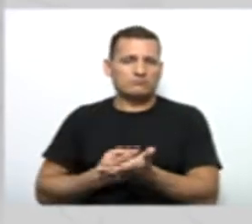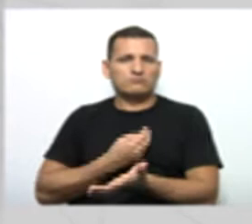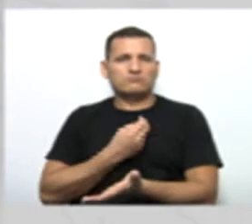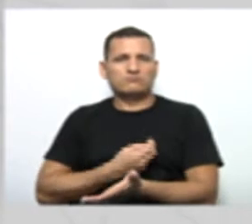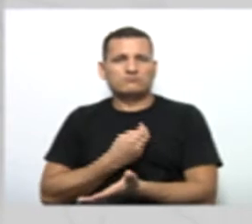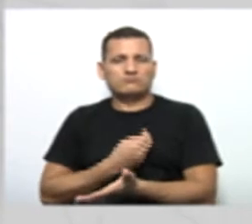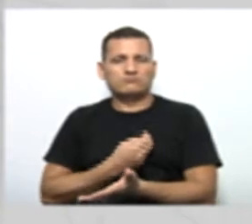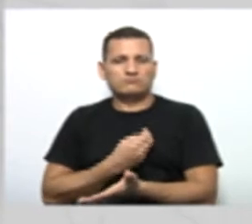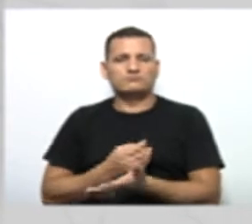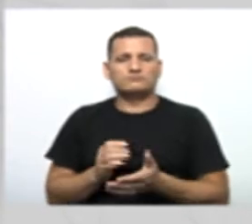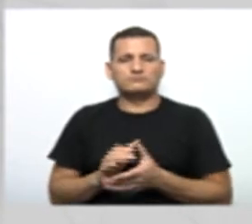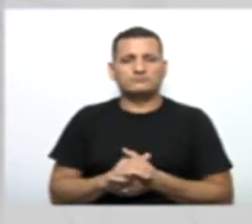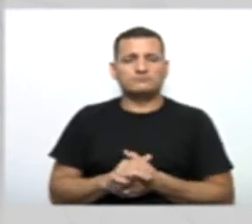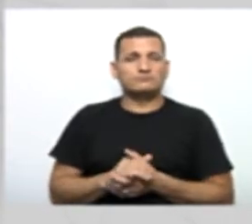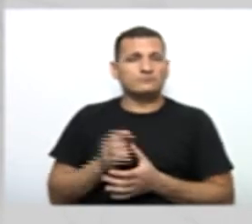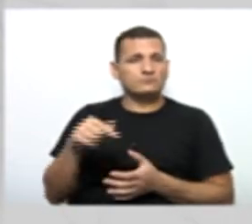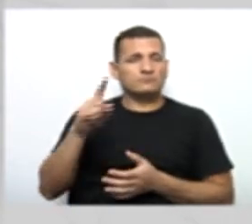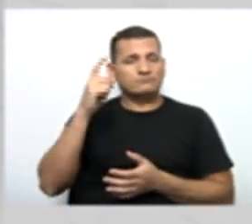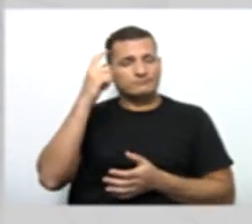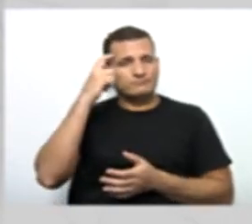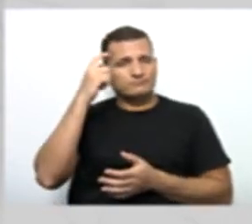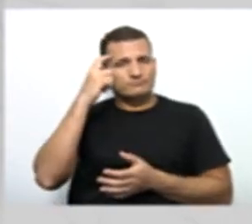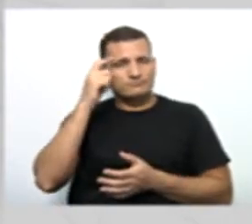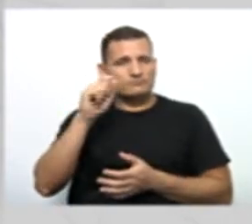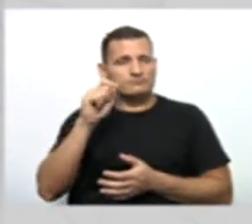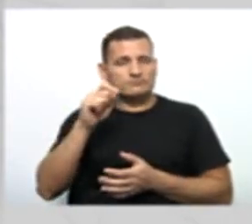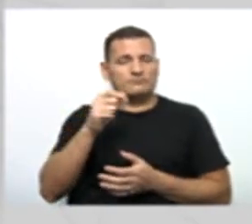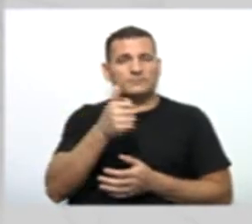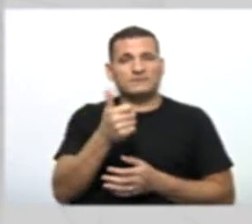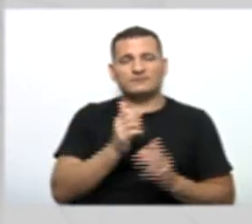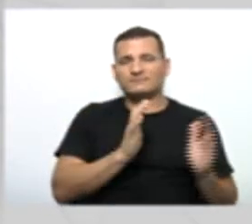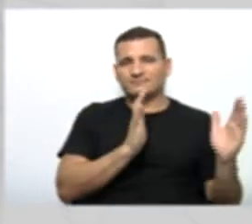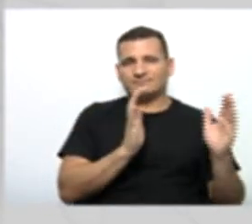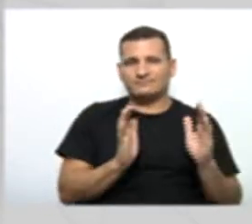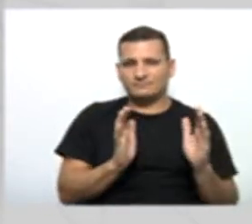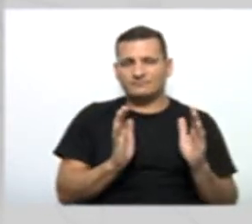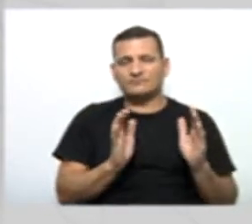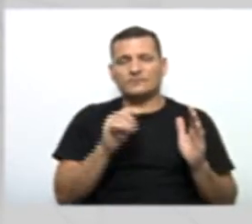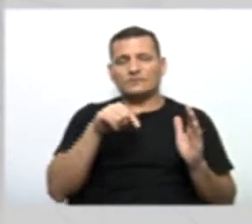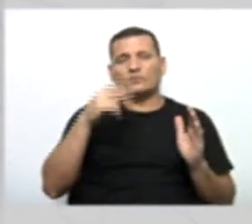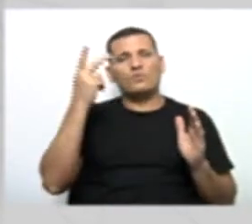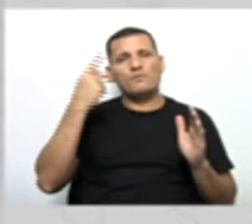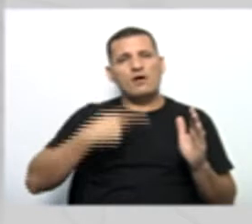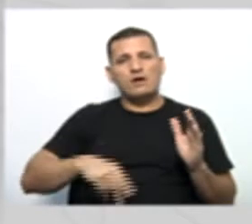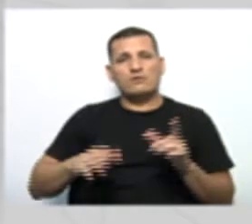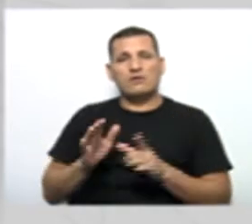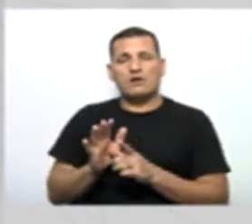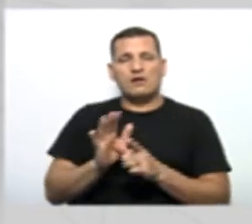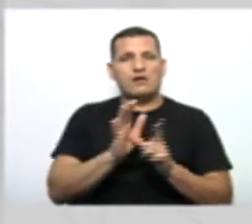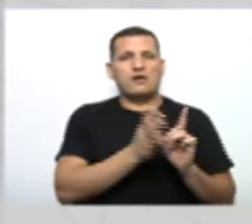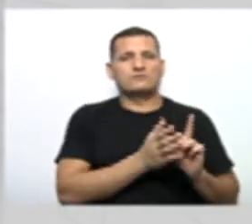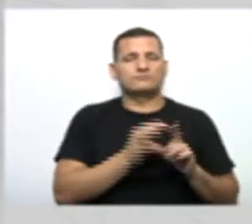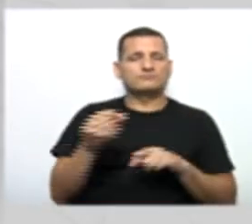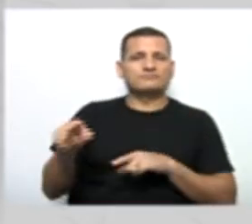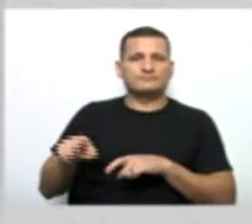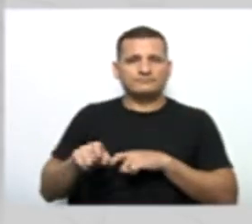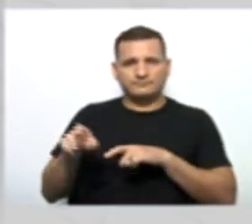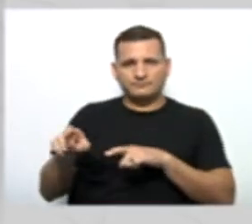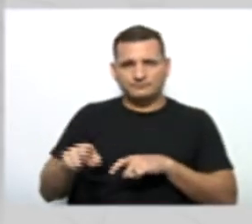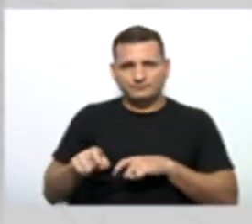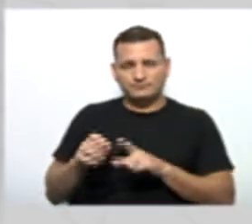pensar basicamente como o primeiro estágio, como o homem antes da agricultura. Antes de